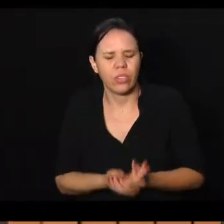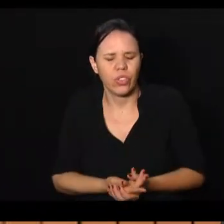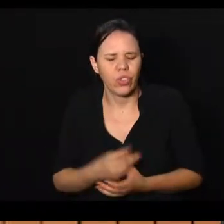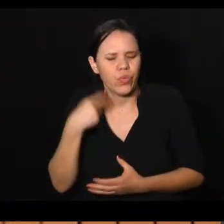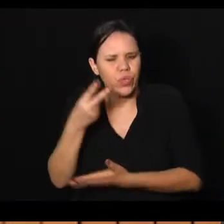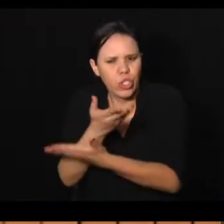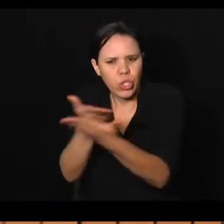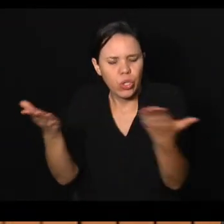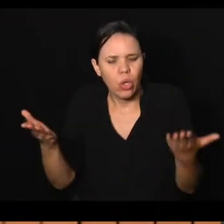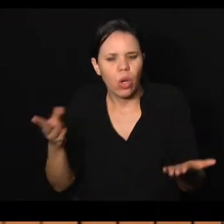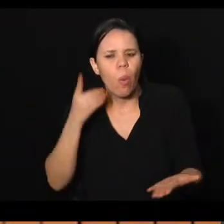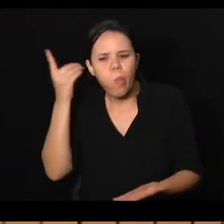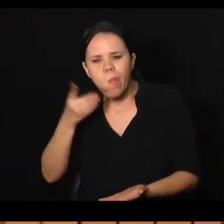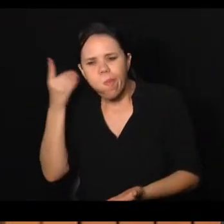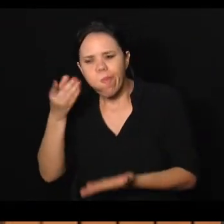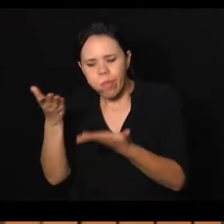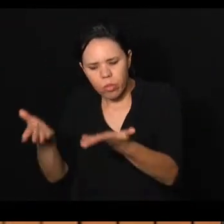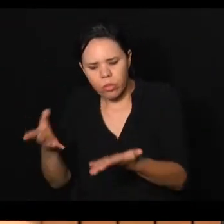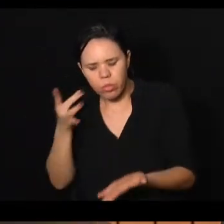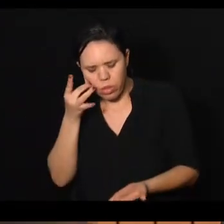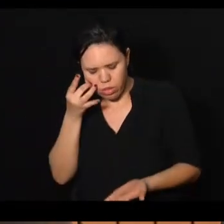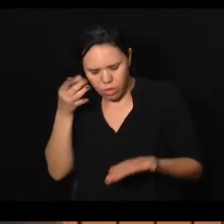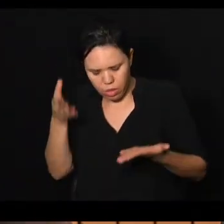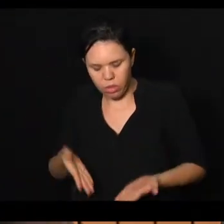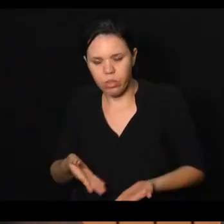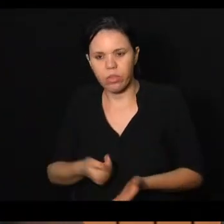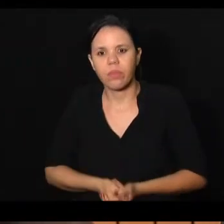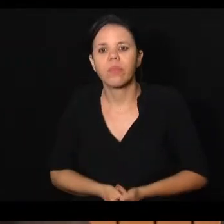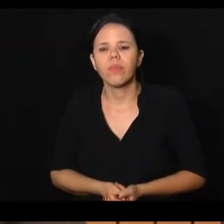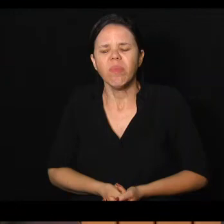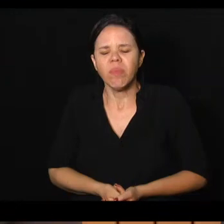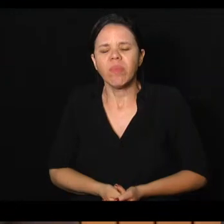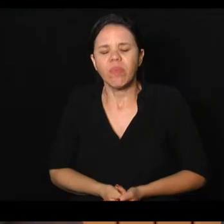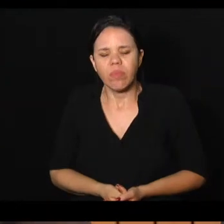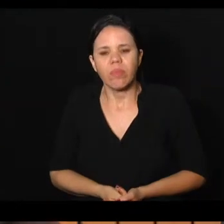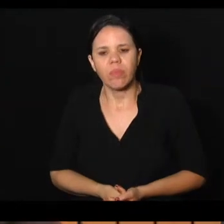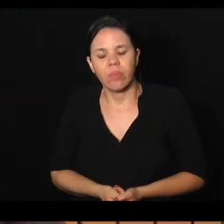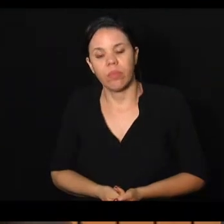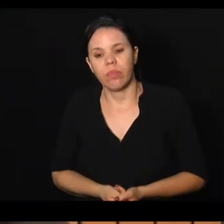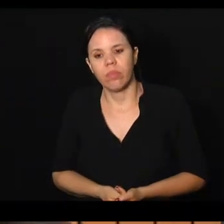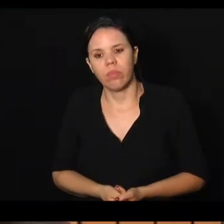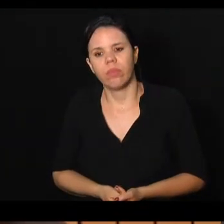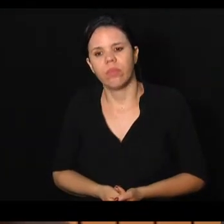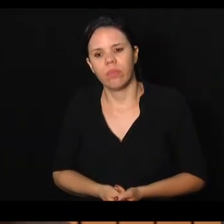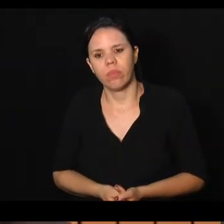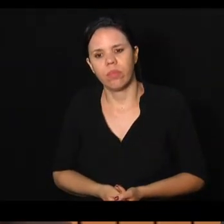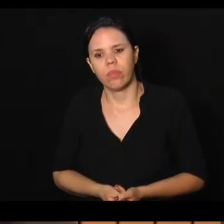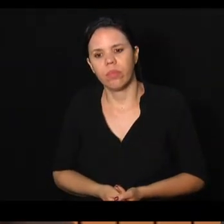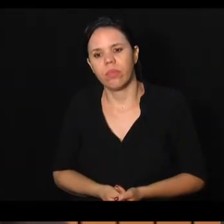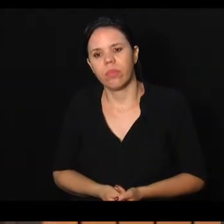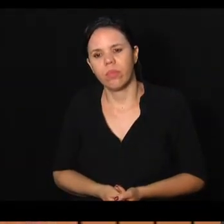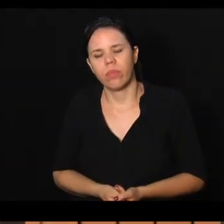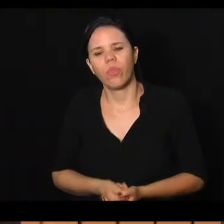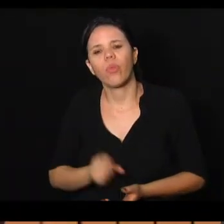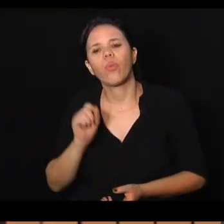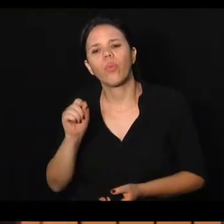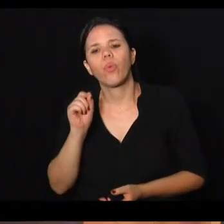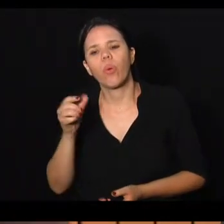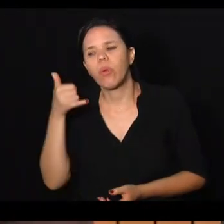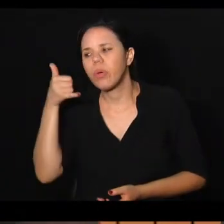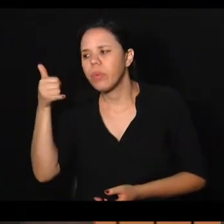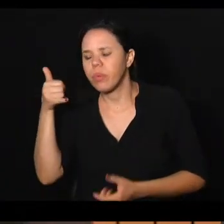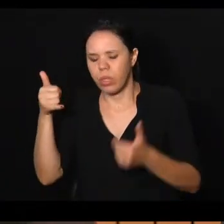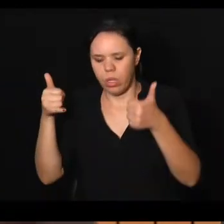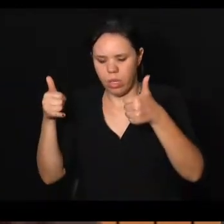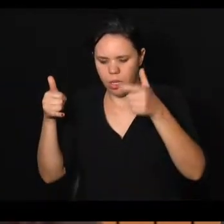vereadores, deputados que estão aqui. Vou dizer uma coisa para os senhores. Segundo o Disque 100, agora a gente fez